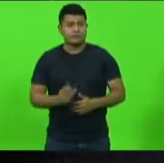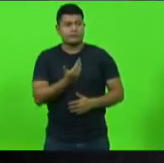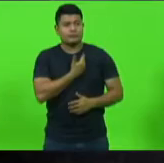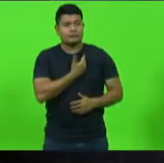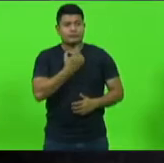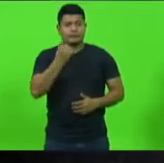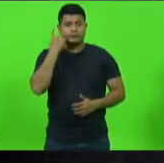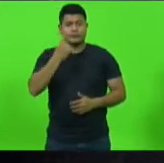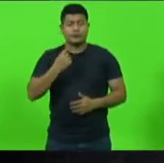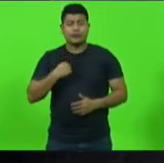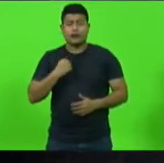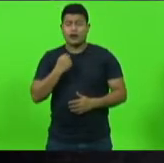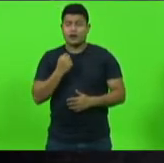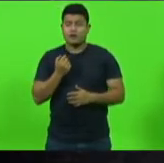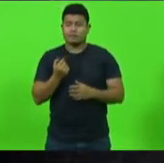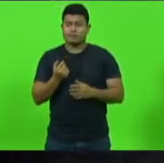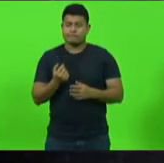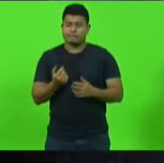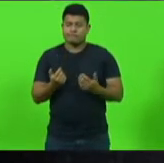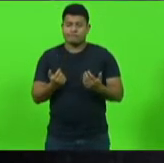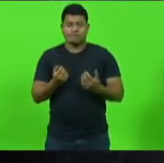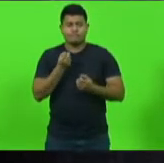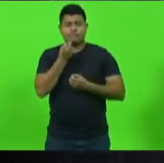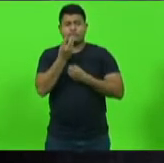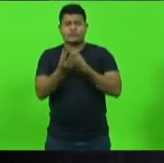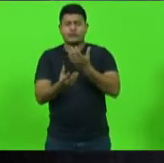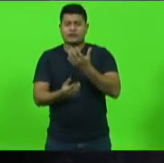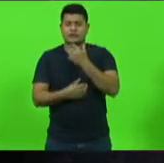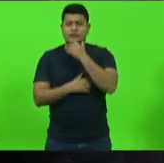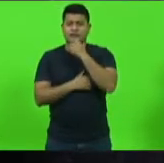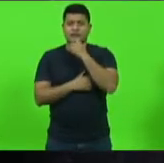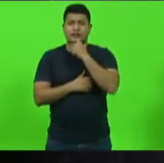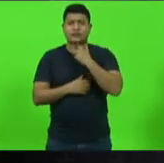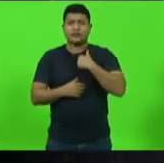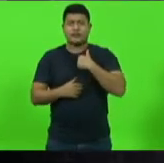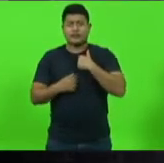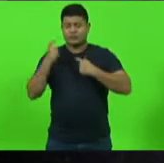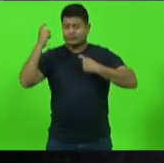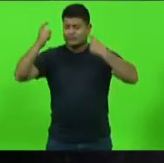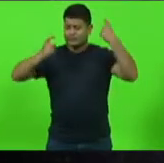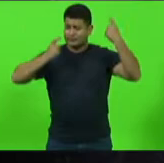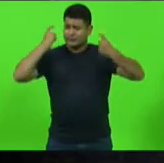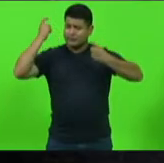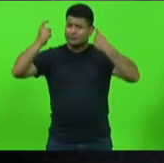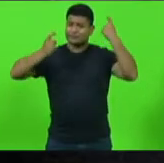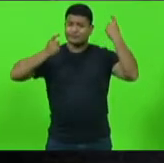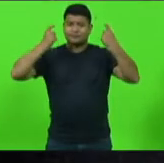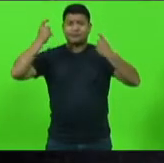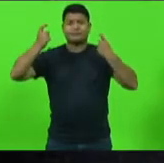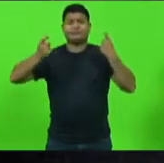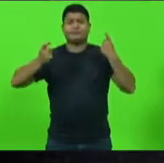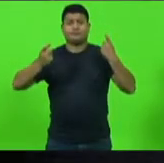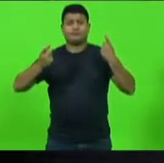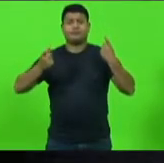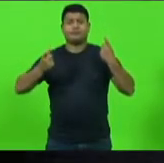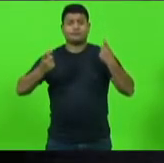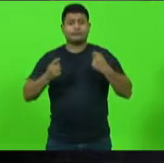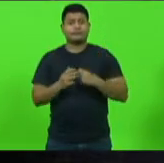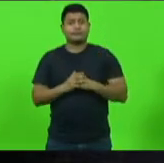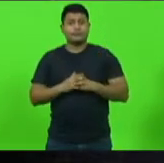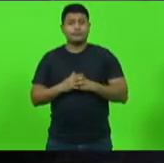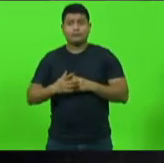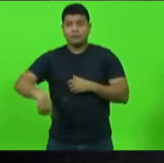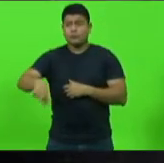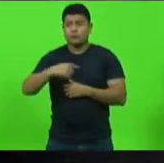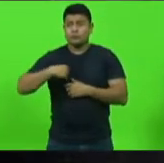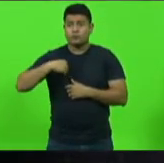confesso a vocês que eu estou começando a ficar muito preocupado do que nós vemos,